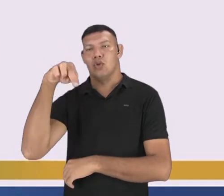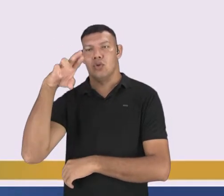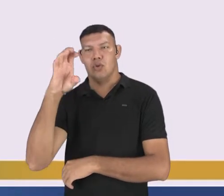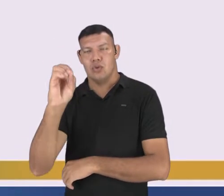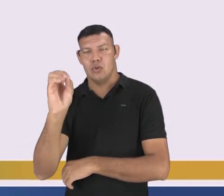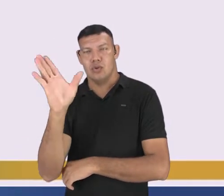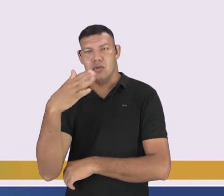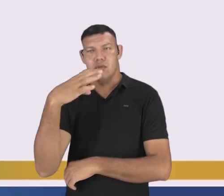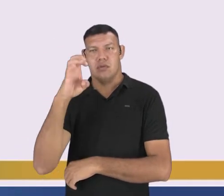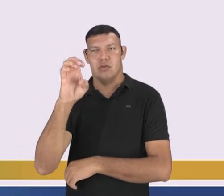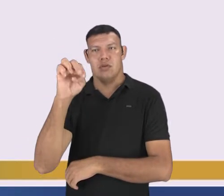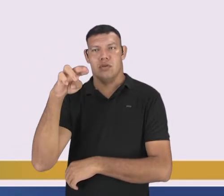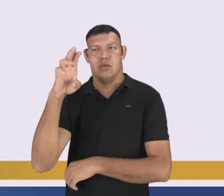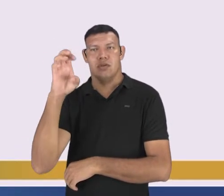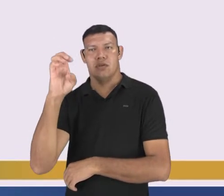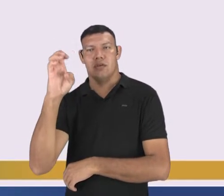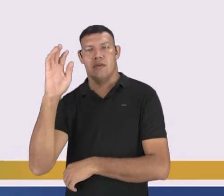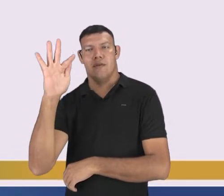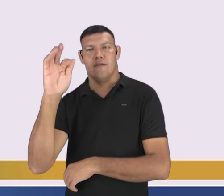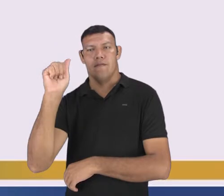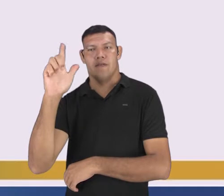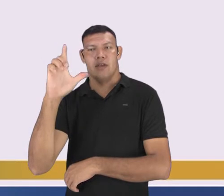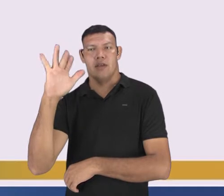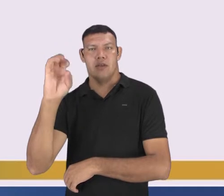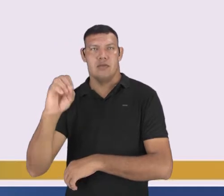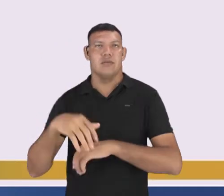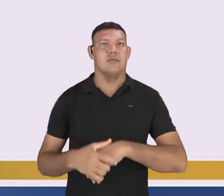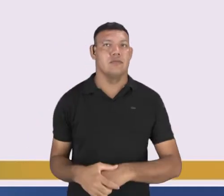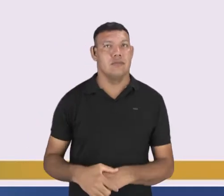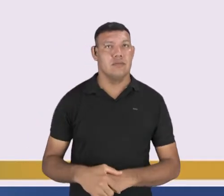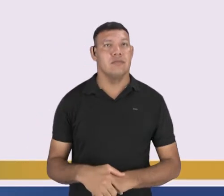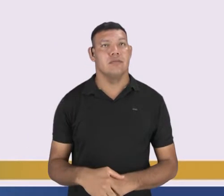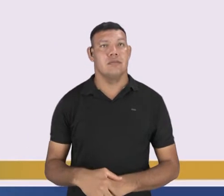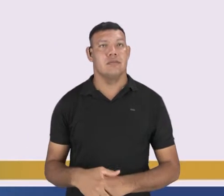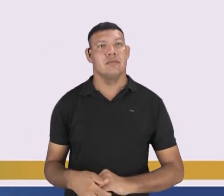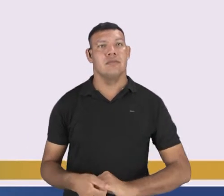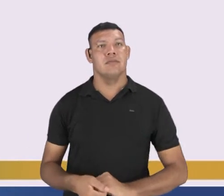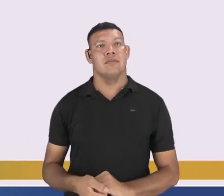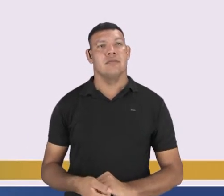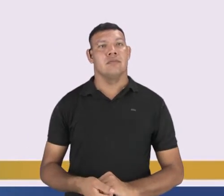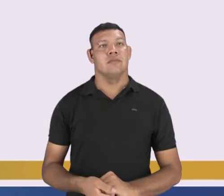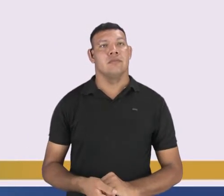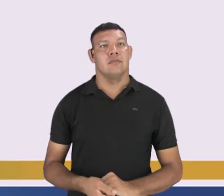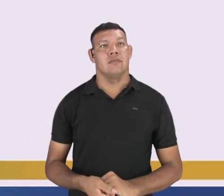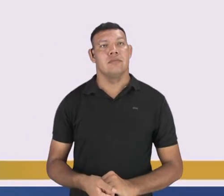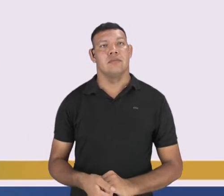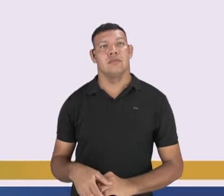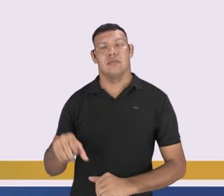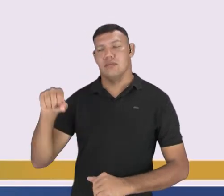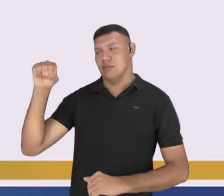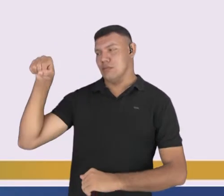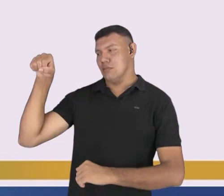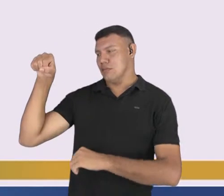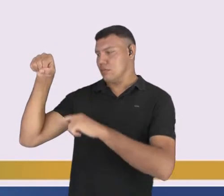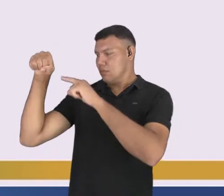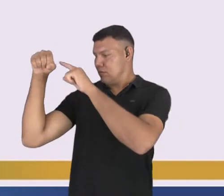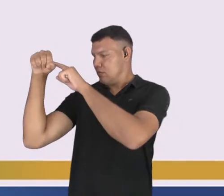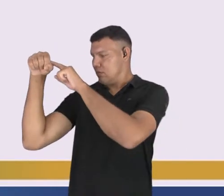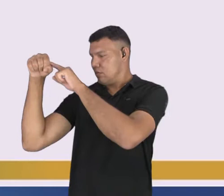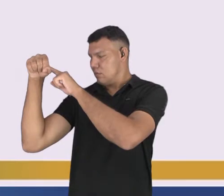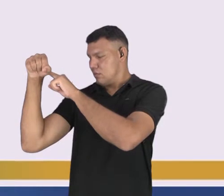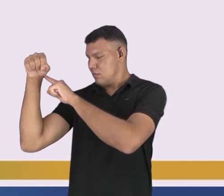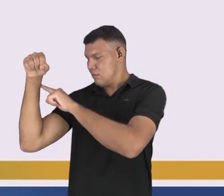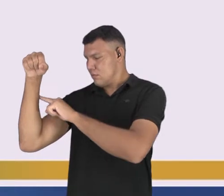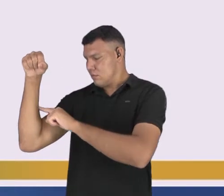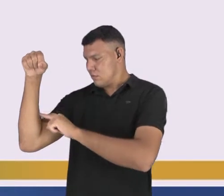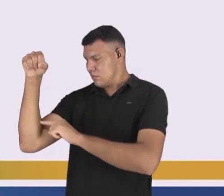é um cordão de tecido nervoso situado dentro da nossa coluna vertebral, na parte superior, que está